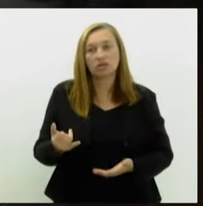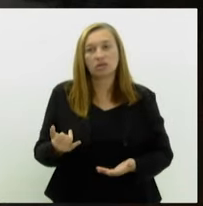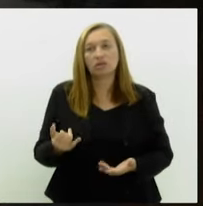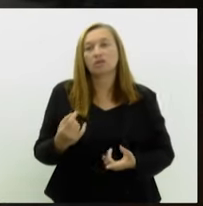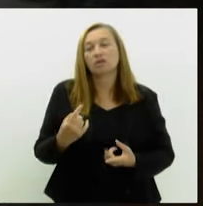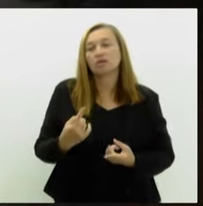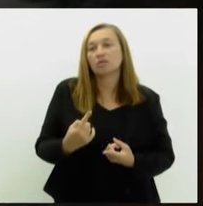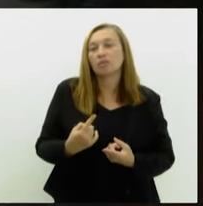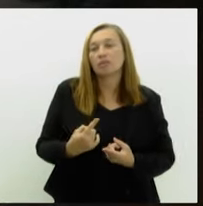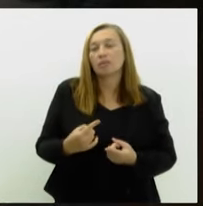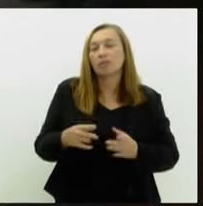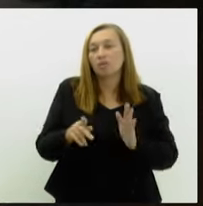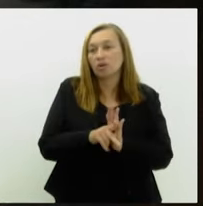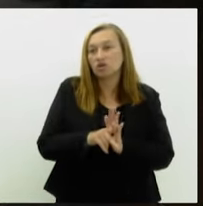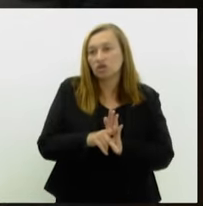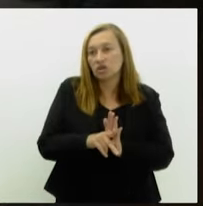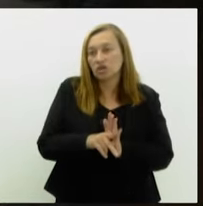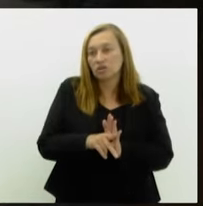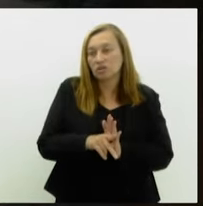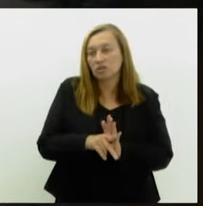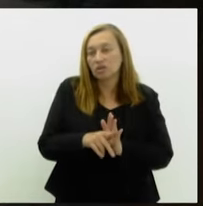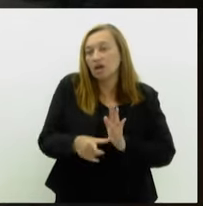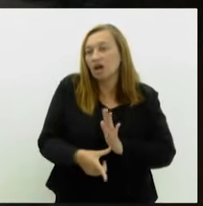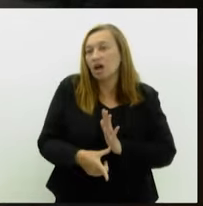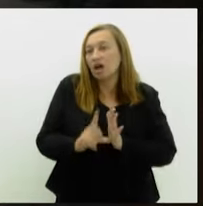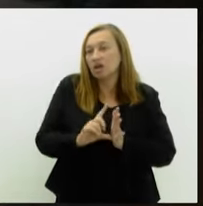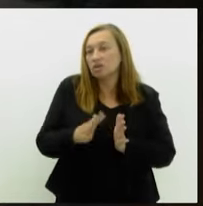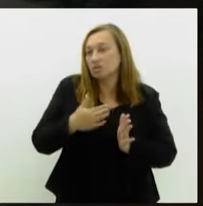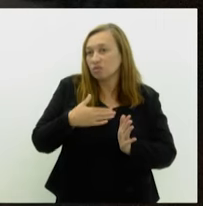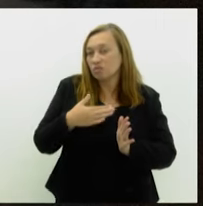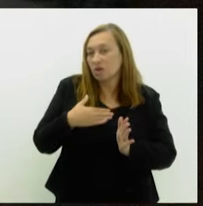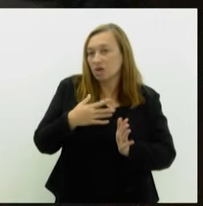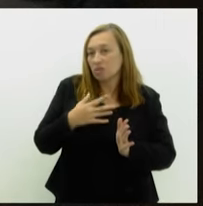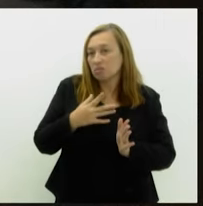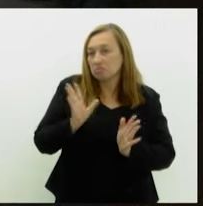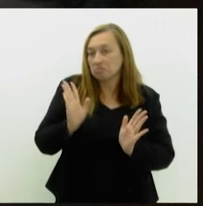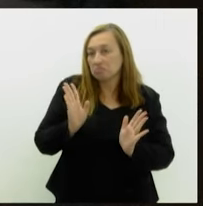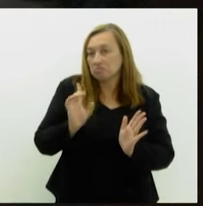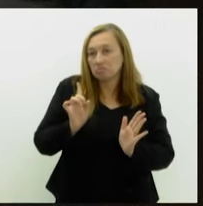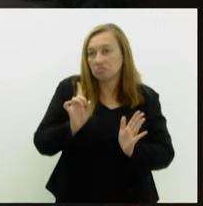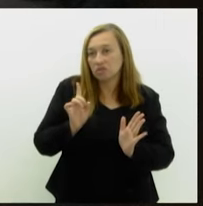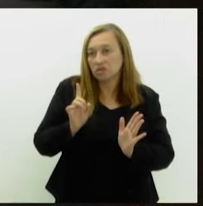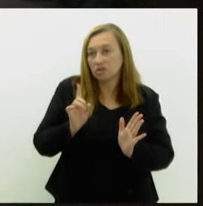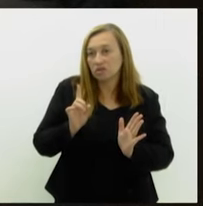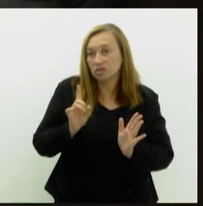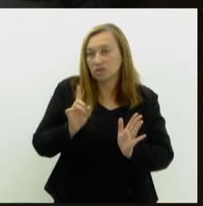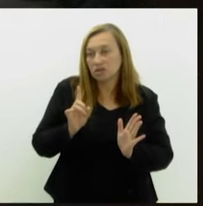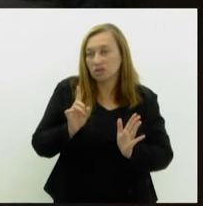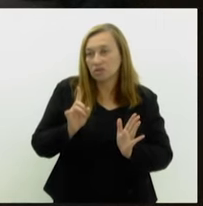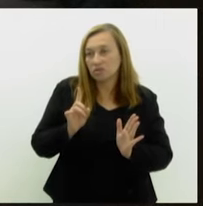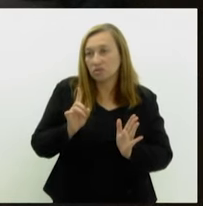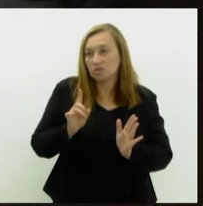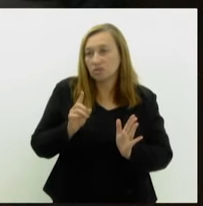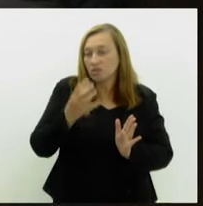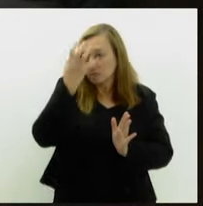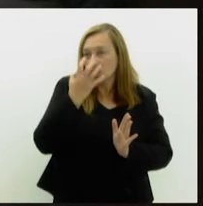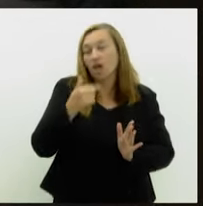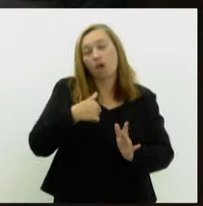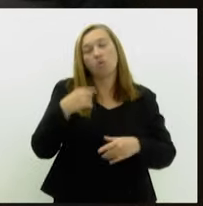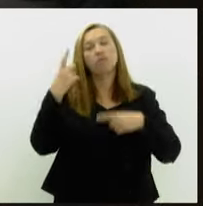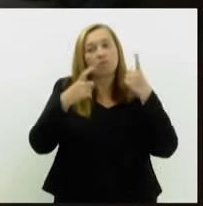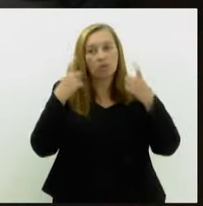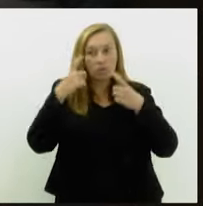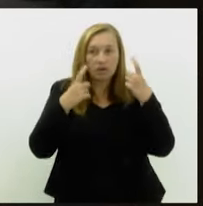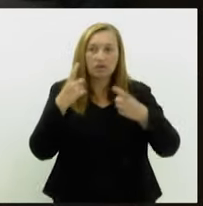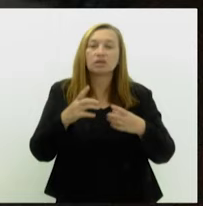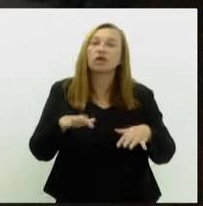Afinal de contas, projetos colocados anteriormente não estão sendo levados em consideração. Então, eu fico muito preocupada